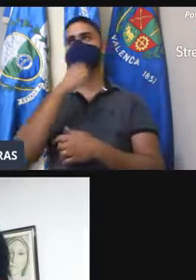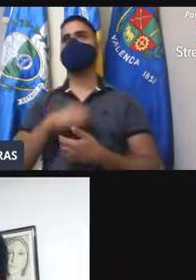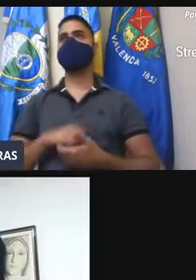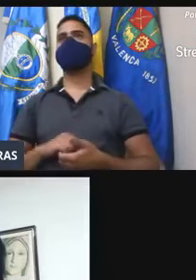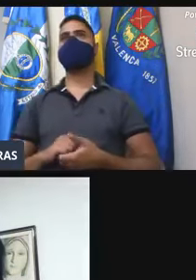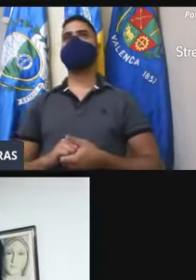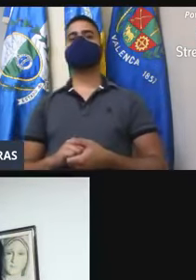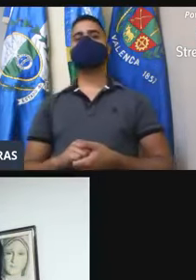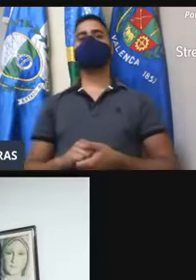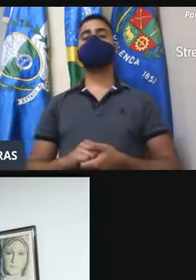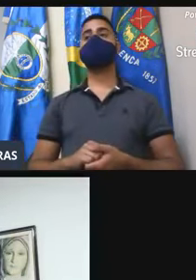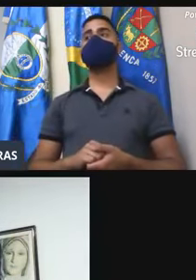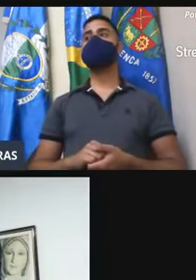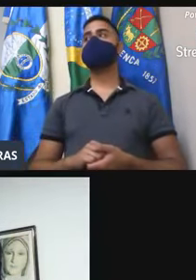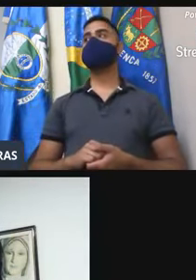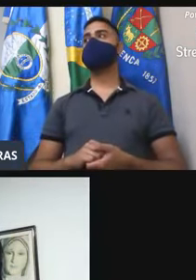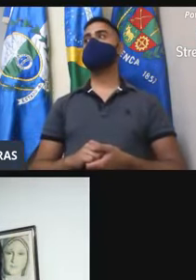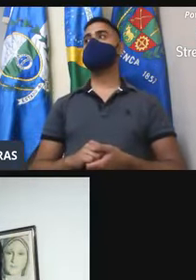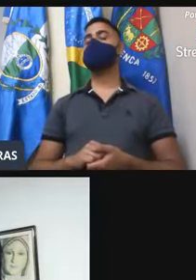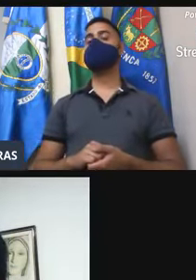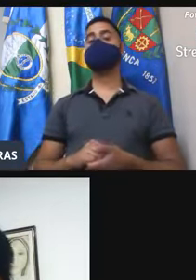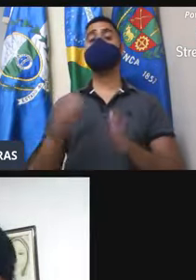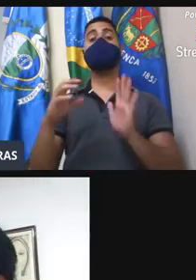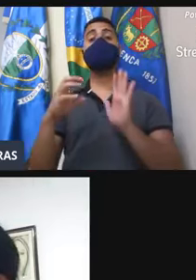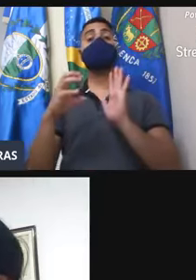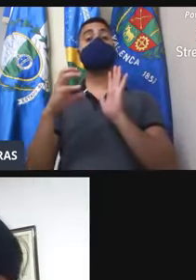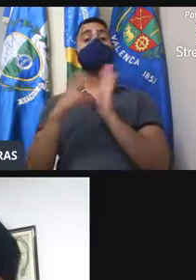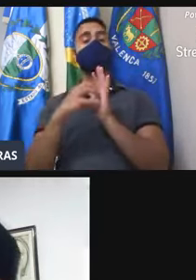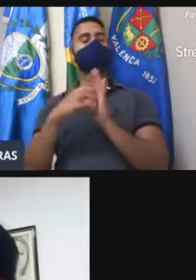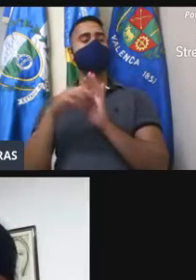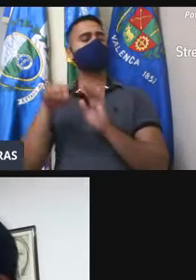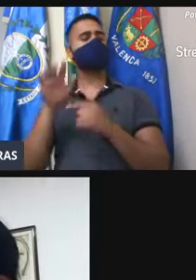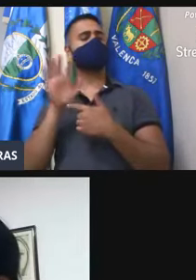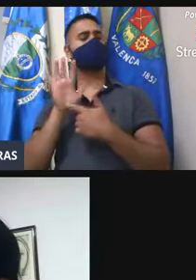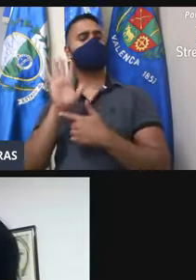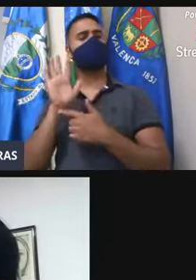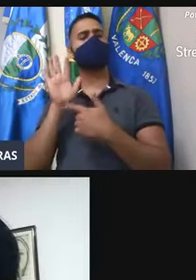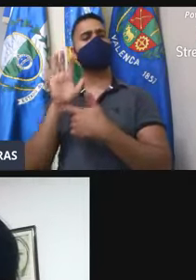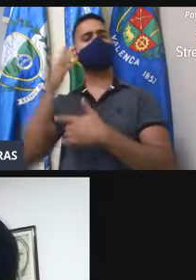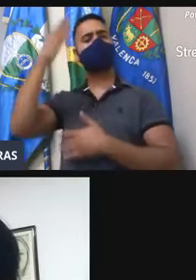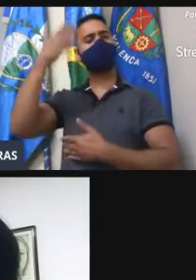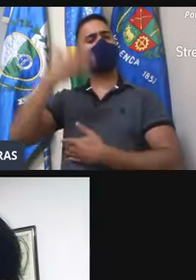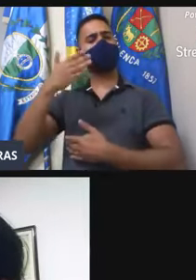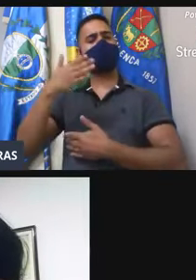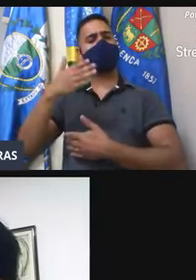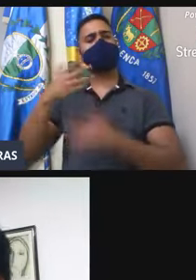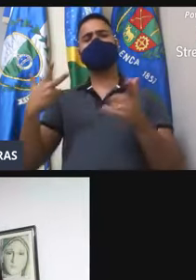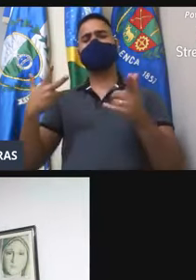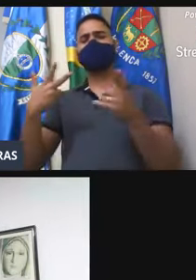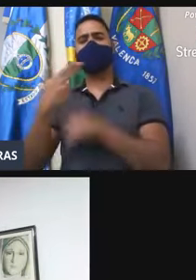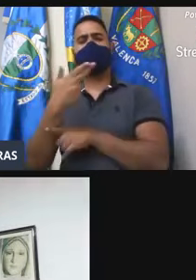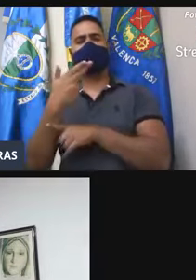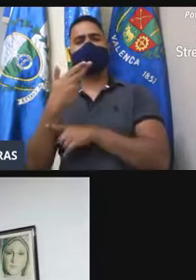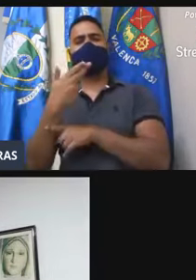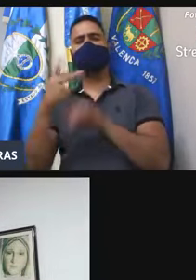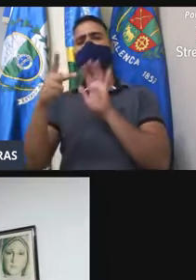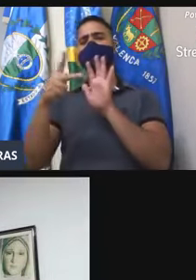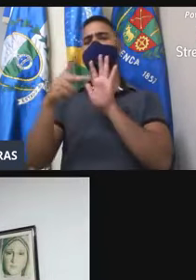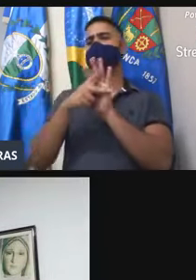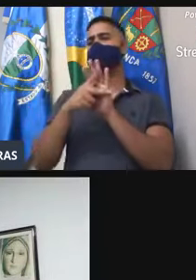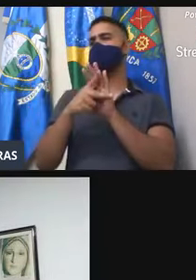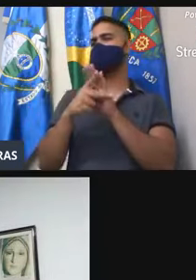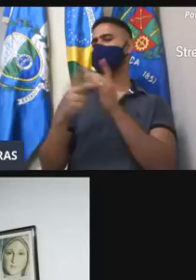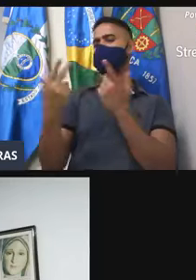dos kits de higiene. Essa Câmara ela tem dado diversas demonstrações que nós cortamos na nossa carne de acordo